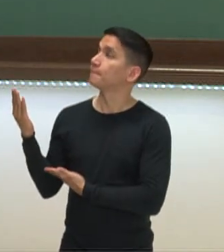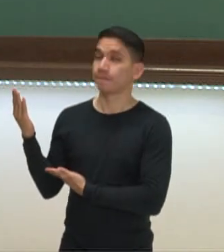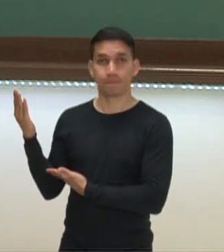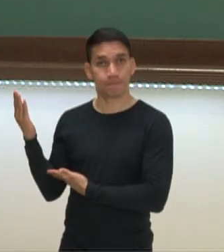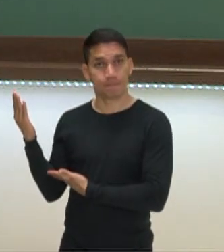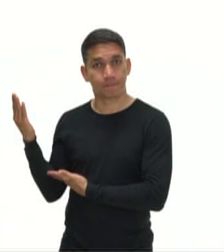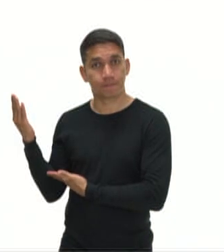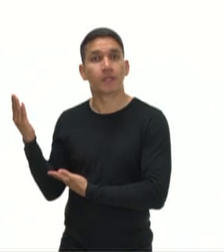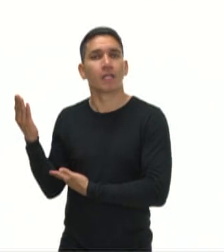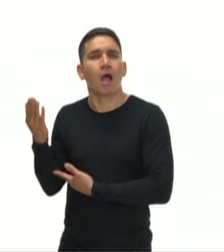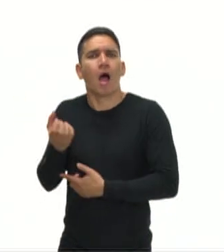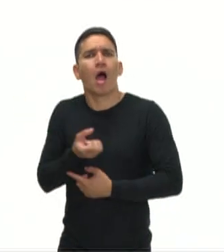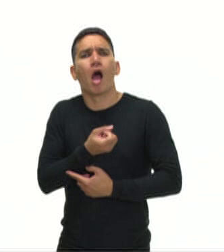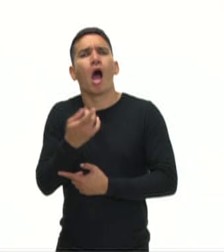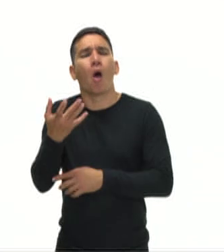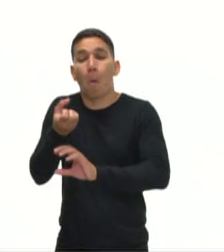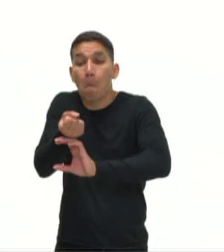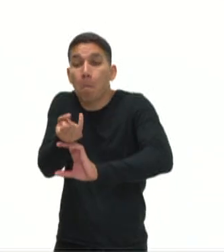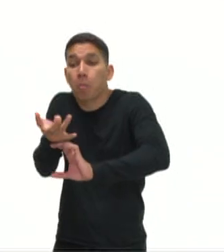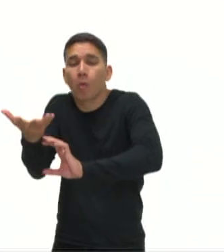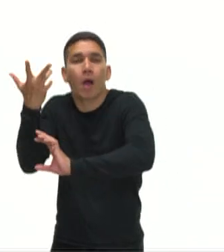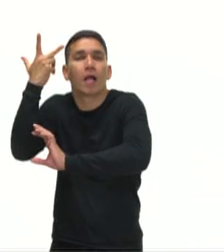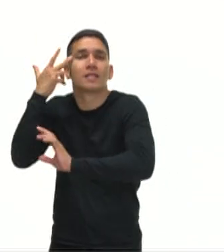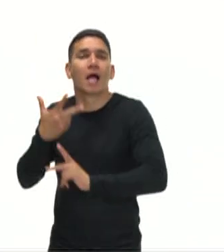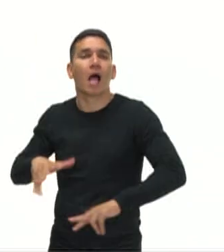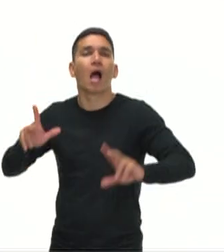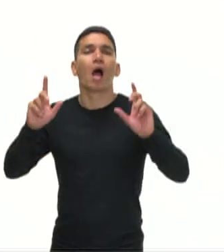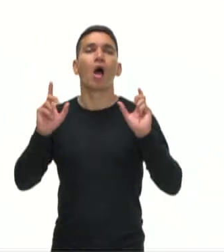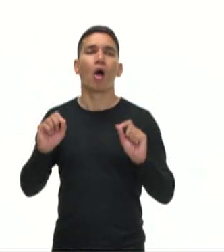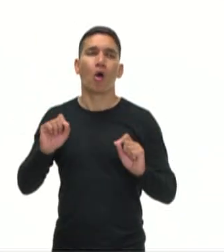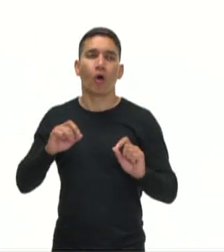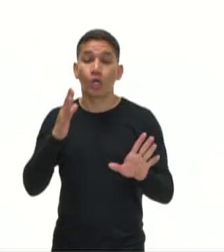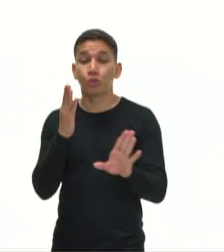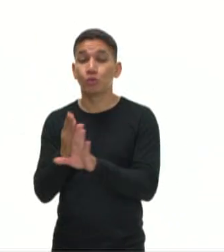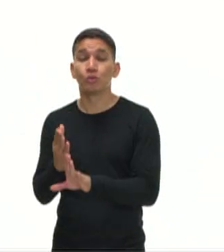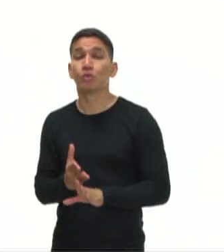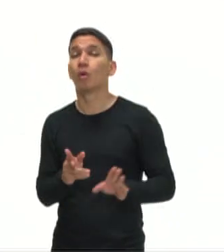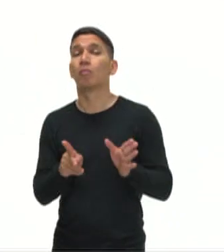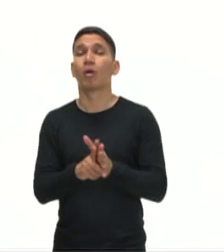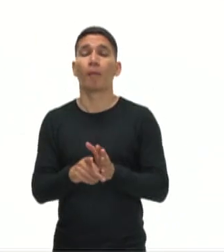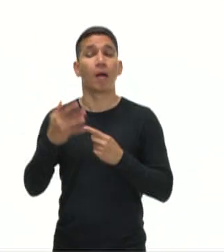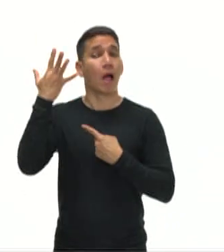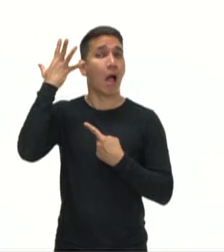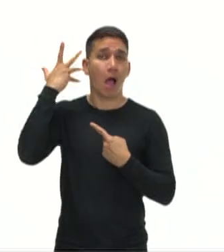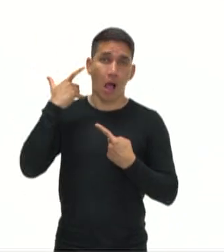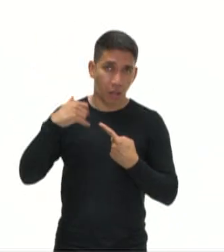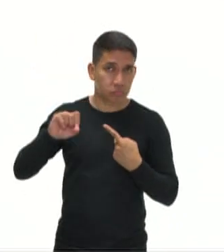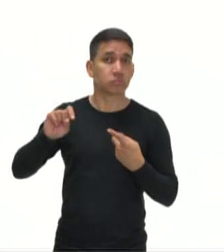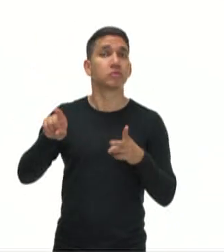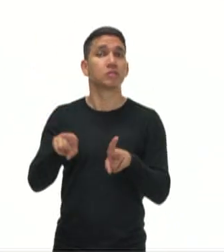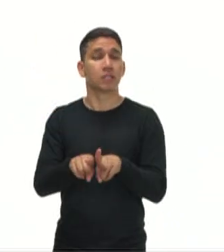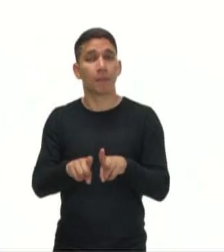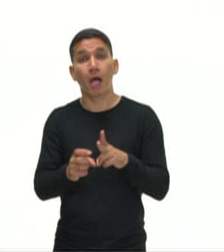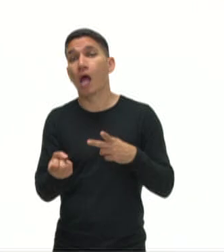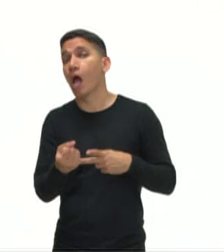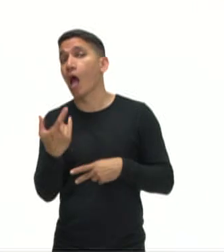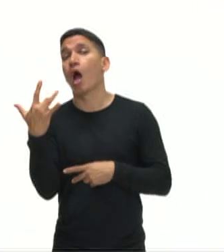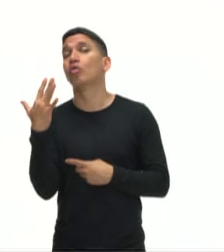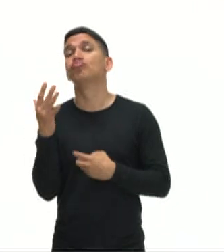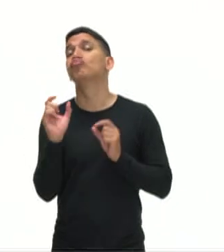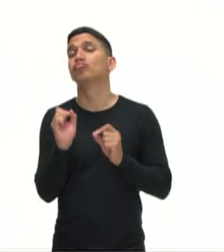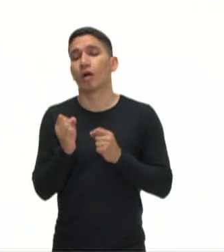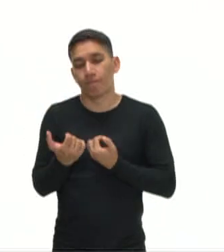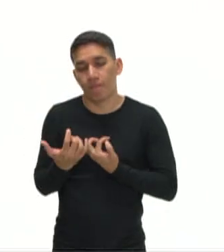Olha, alguns polímeros naturais, eles são obtidos de animais e também de alguns